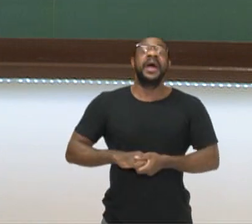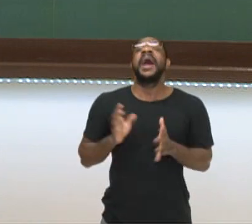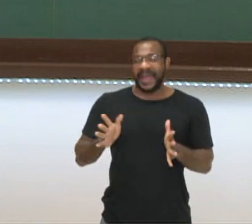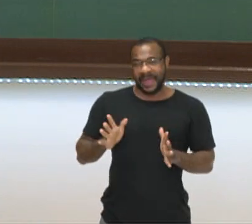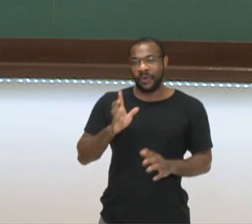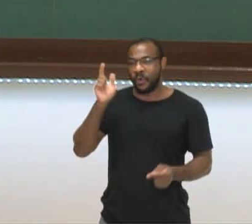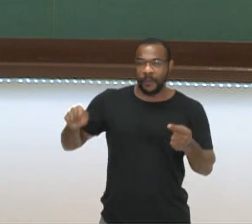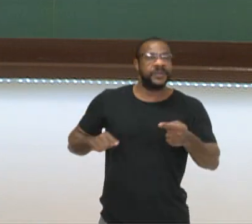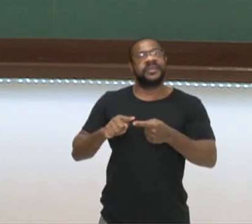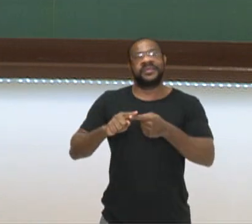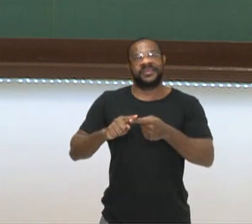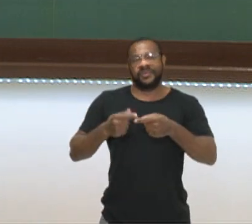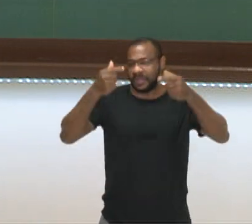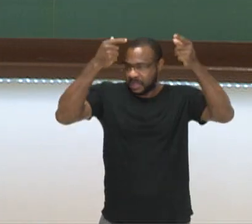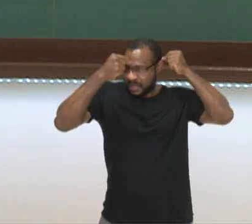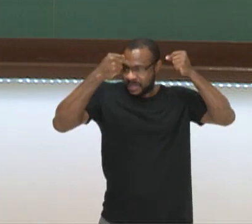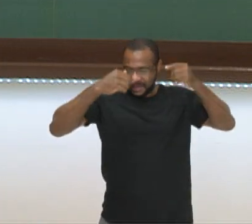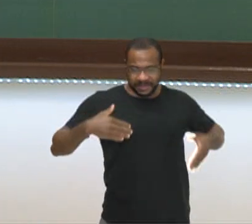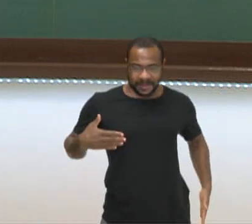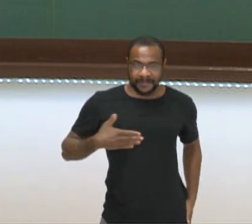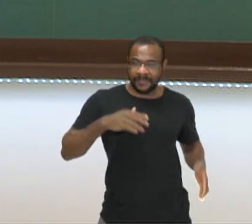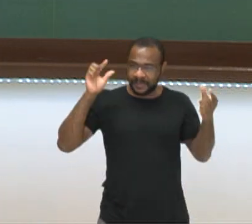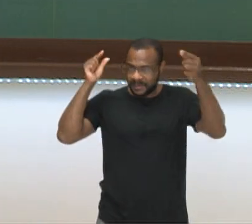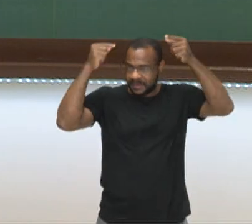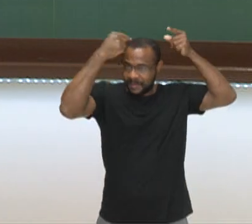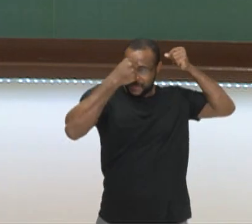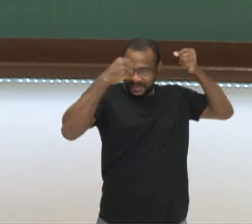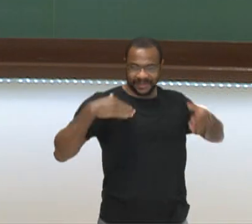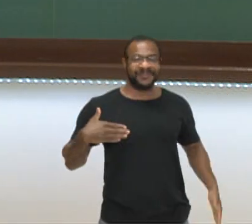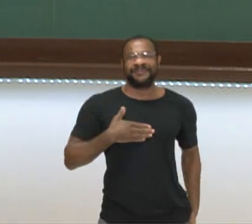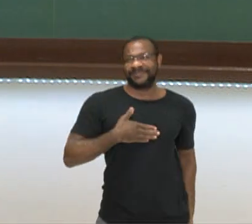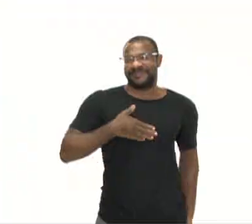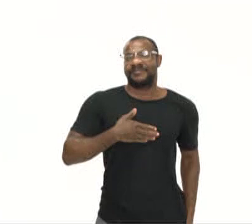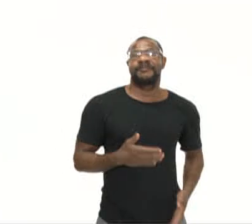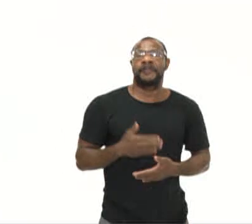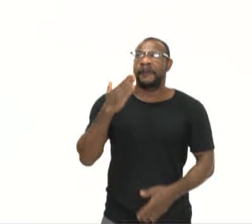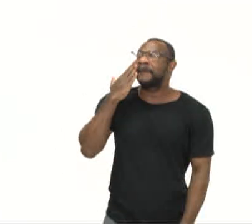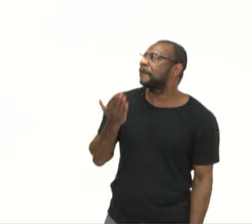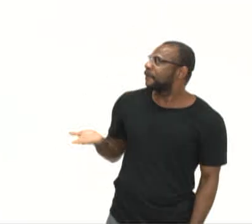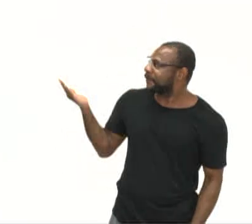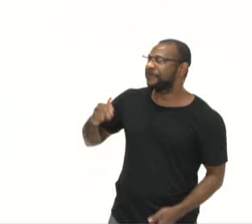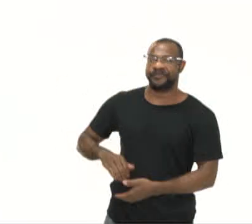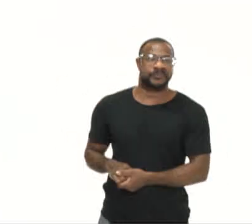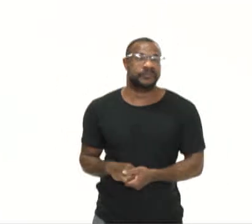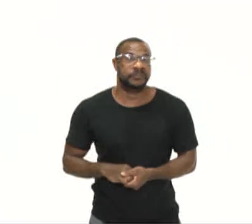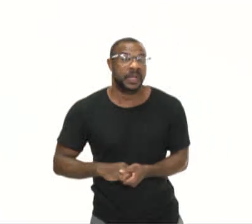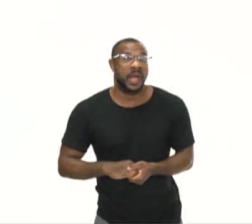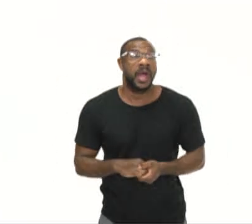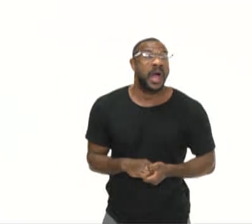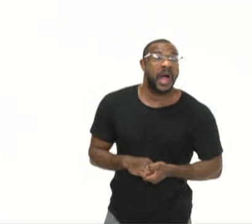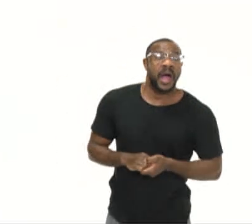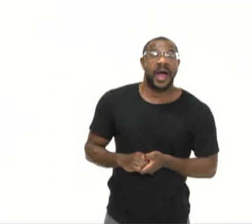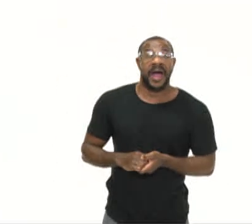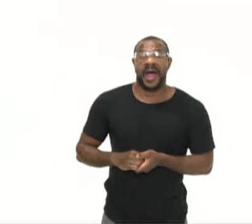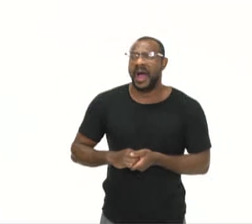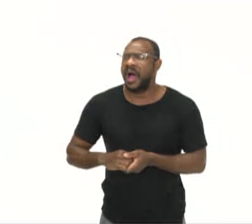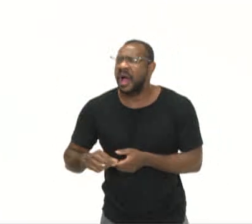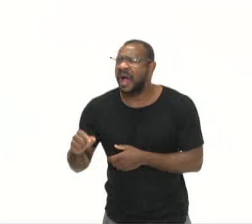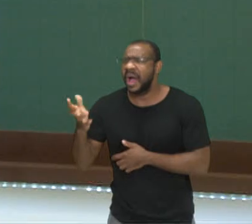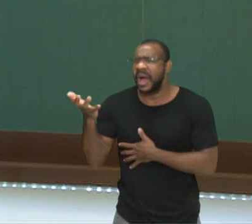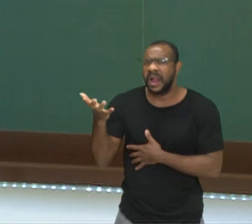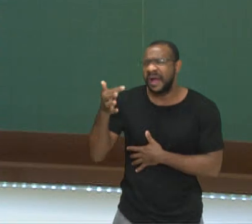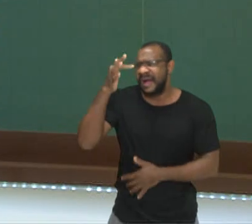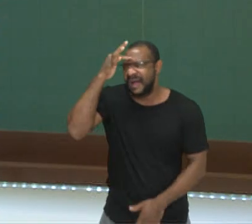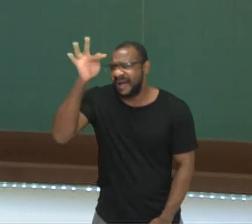objetivo de Napoleão com o bloqueio continental. Bom, a invasão francesa em Portugal. Pô, mas a gente